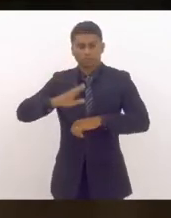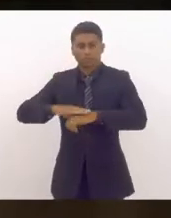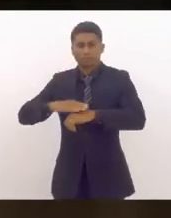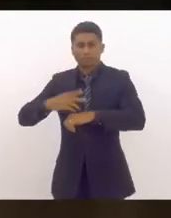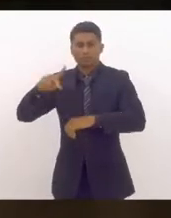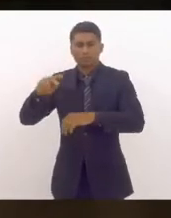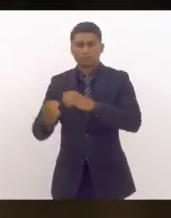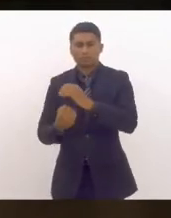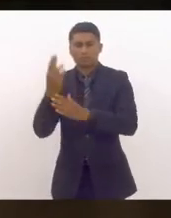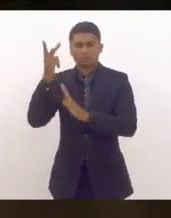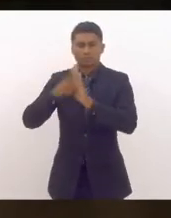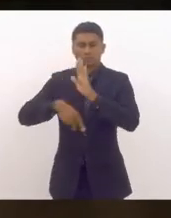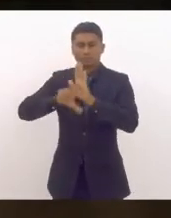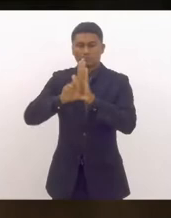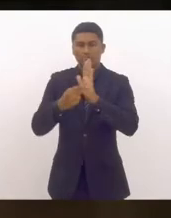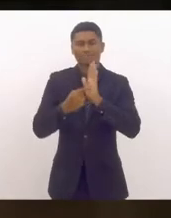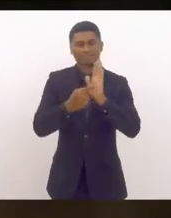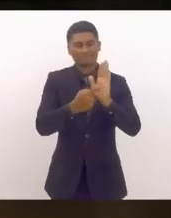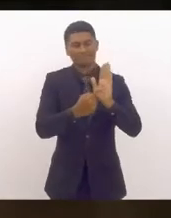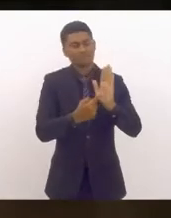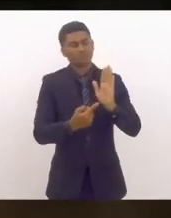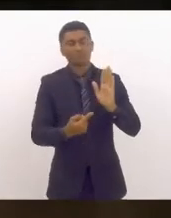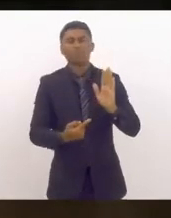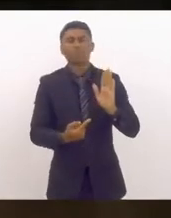projeto original